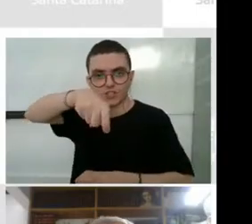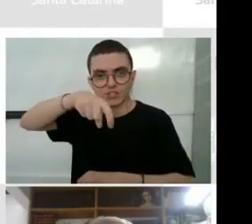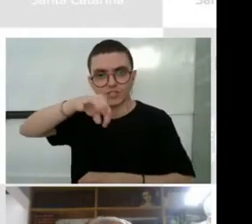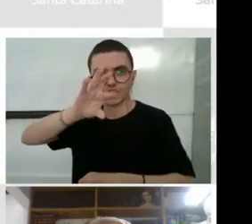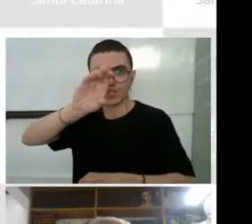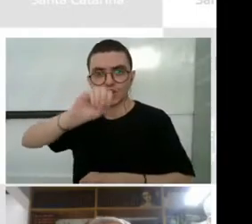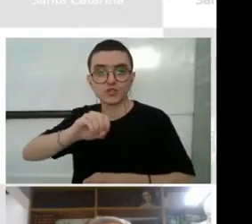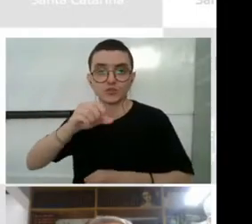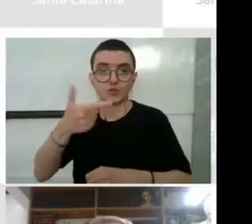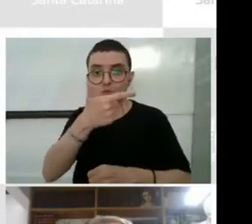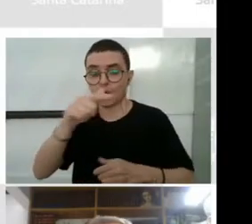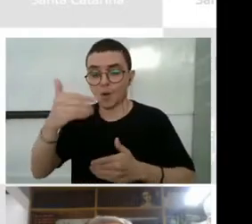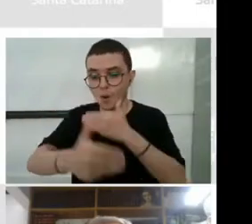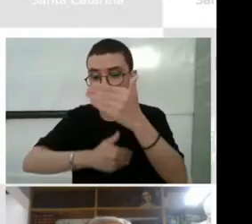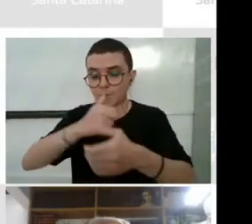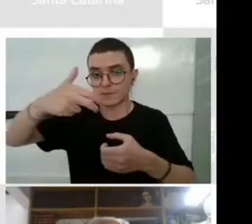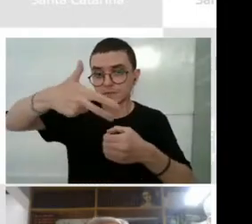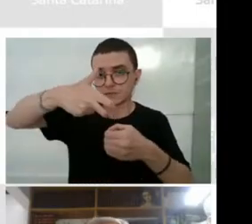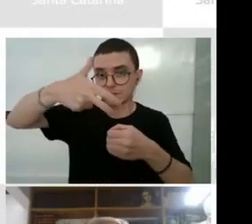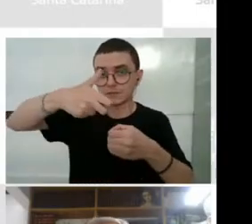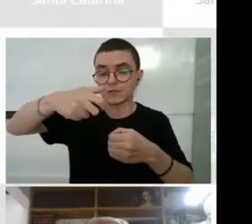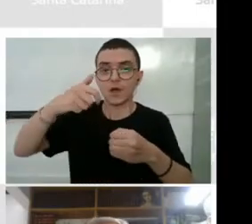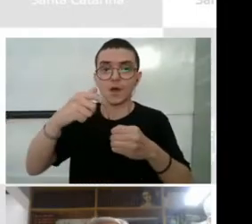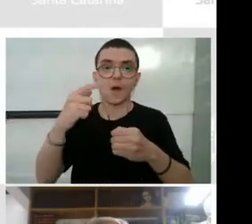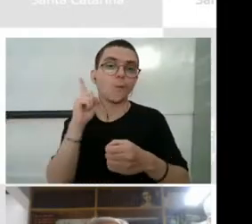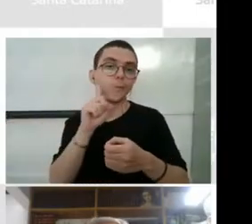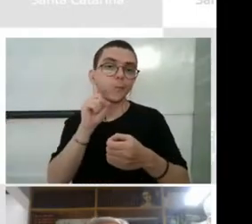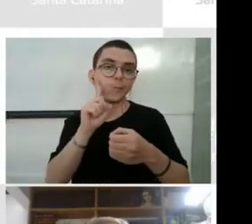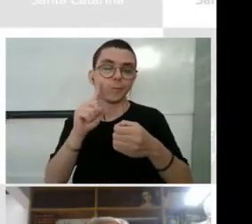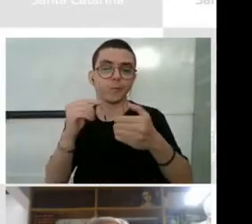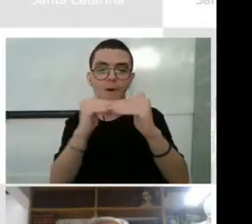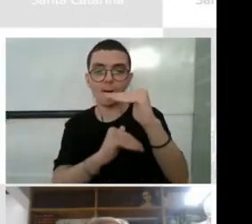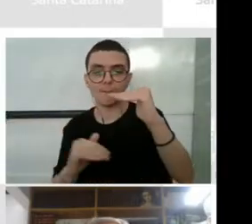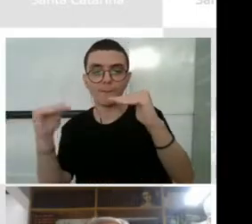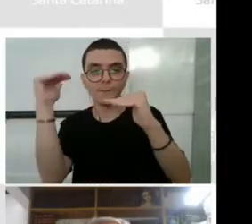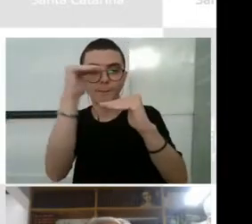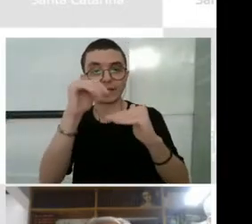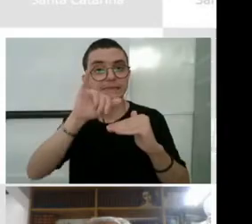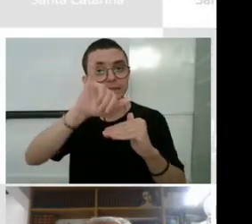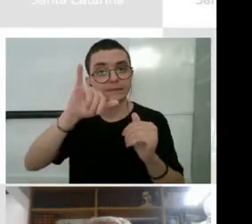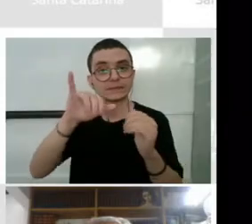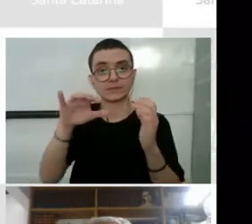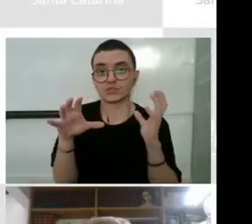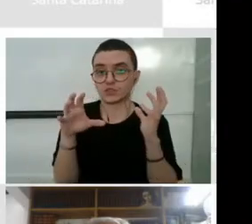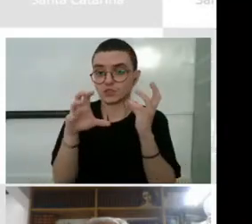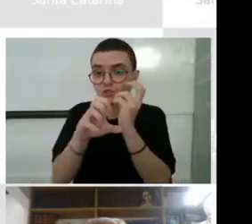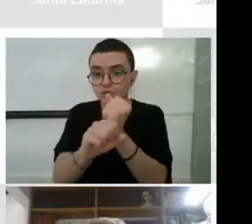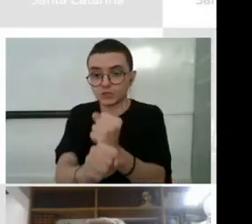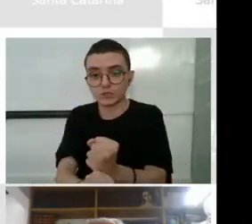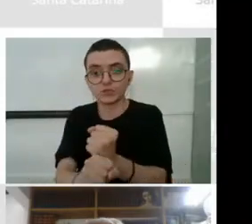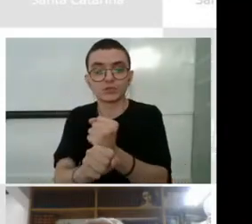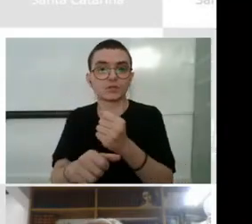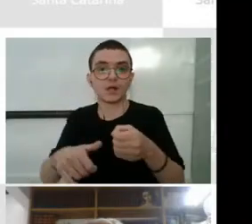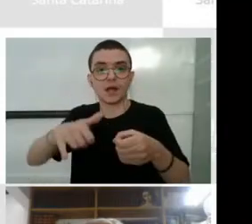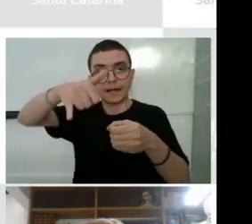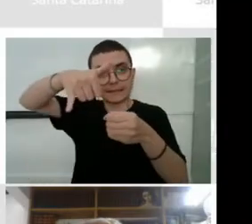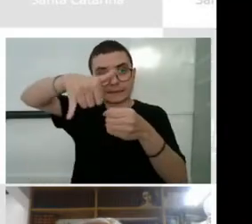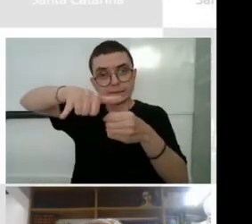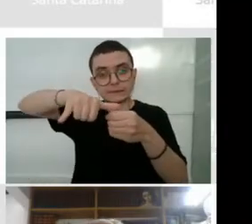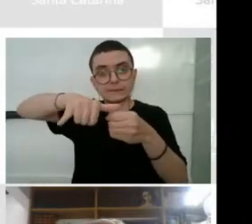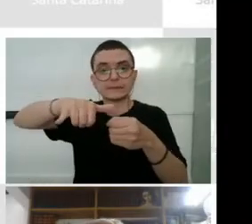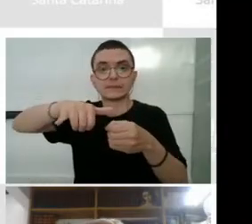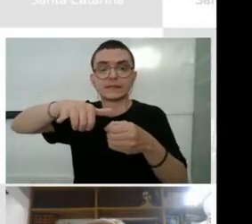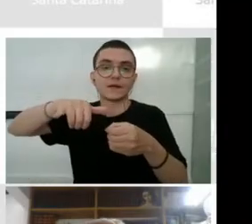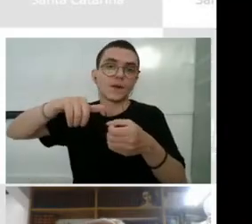extração, os Estados Unidos estaria no topo, né? Olha, se os totais incluírem o shale and fracking, ou seja, o processo